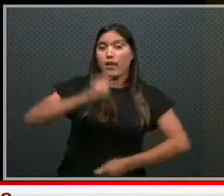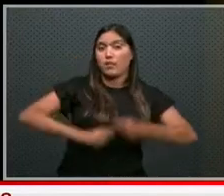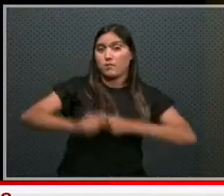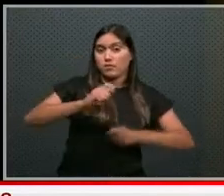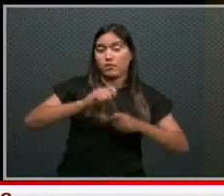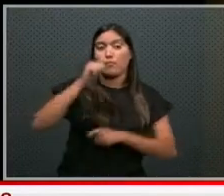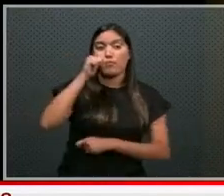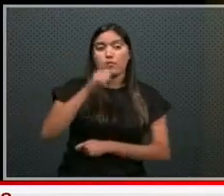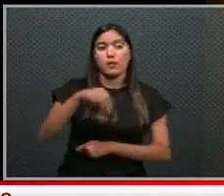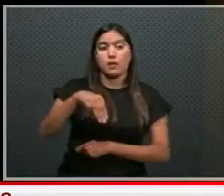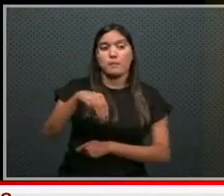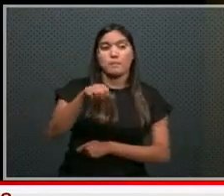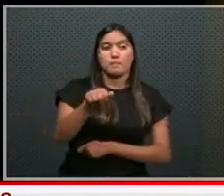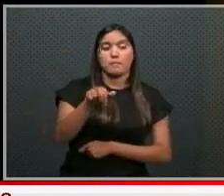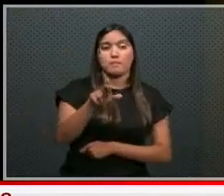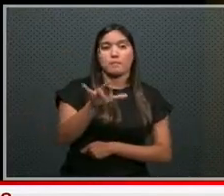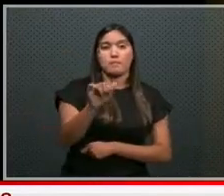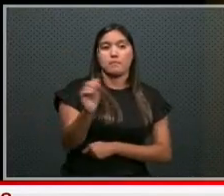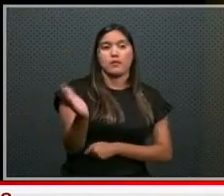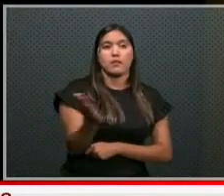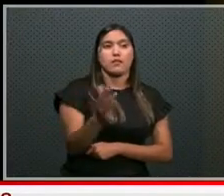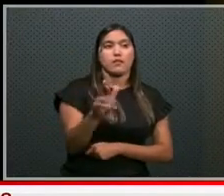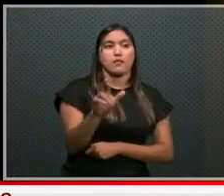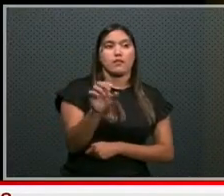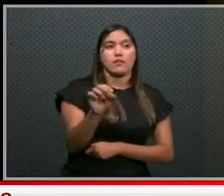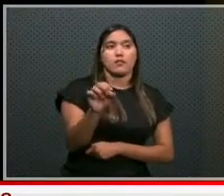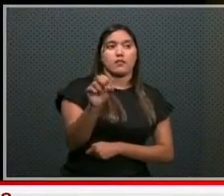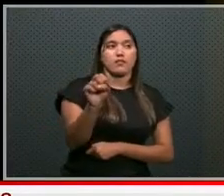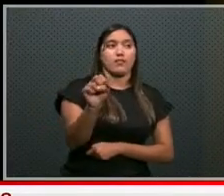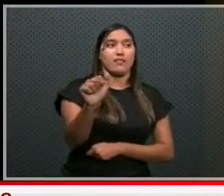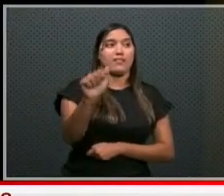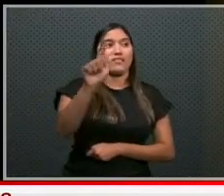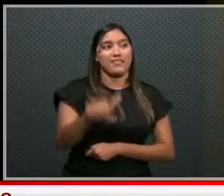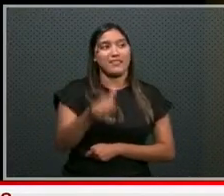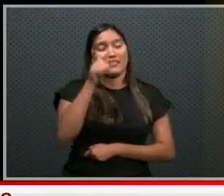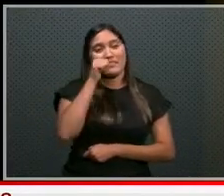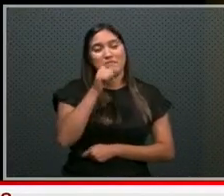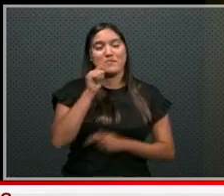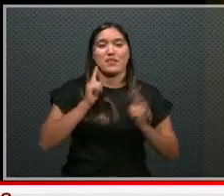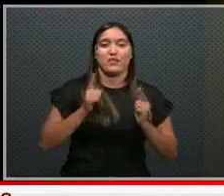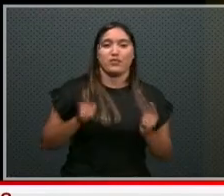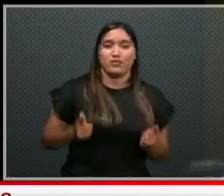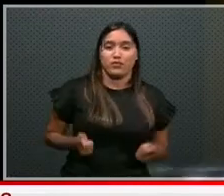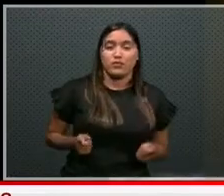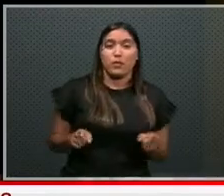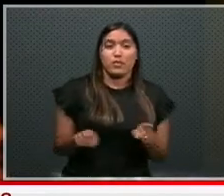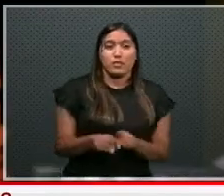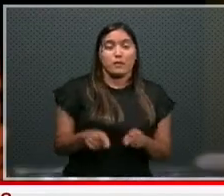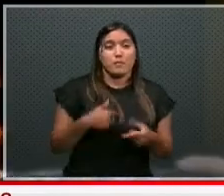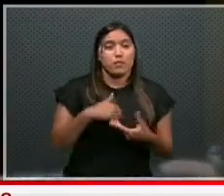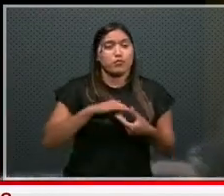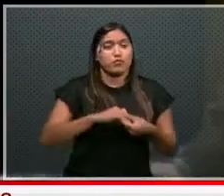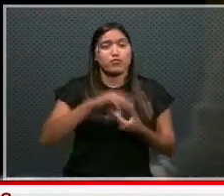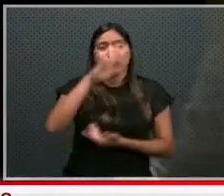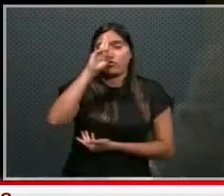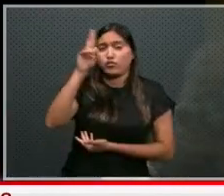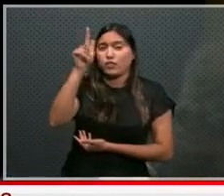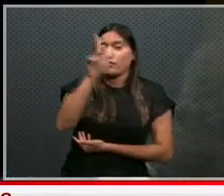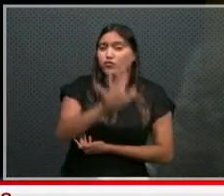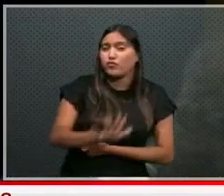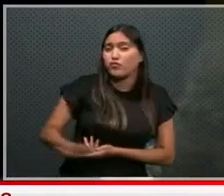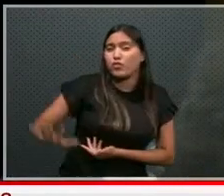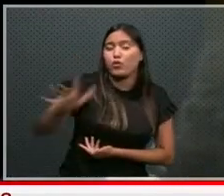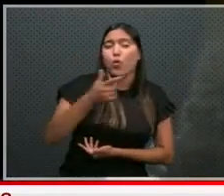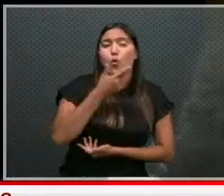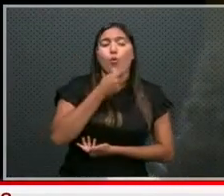doutora Maria Rosa que presente como uma mulher na gestão saldo também o chefe geral o doutor